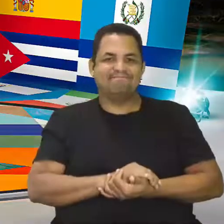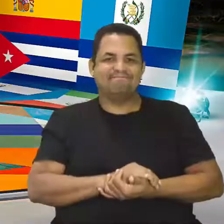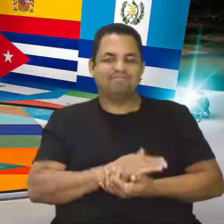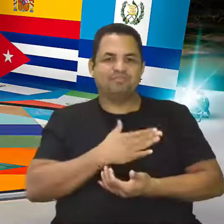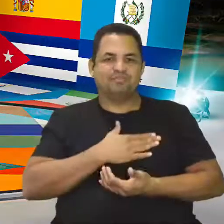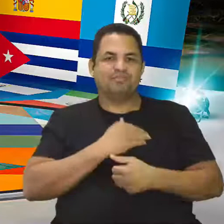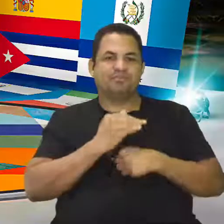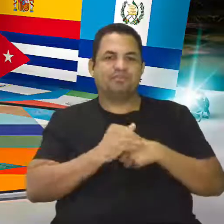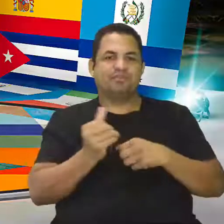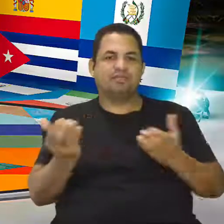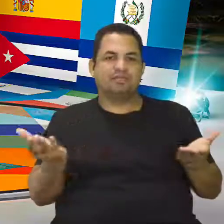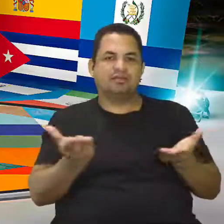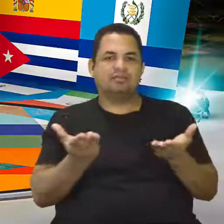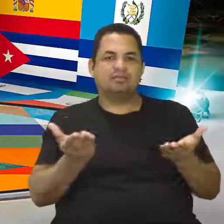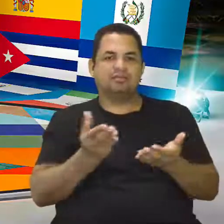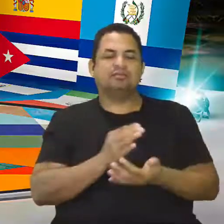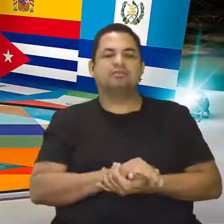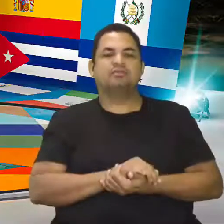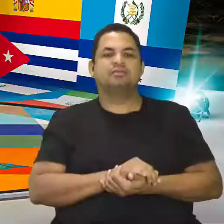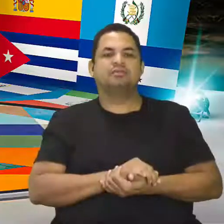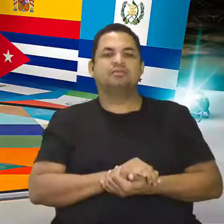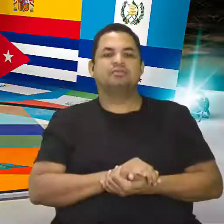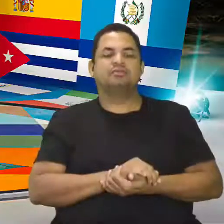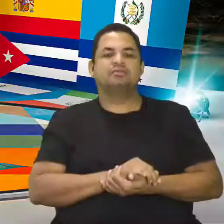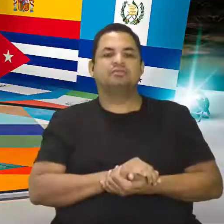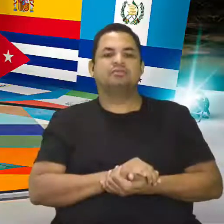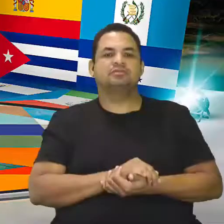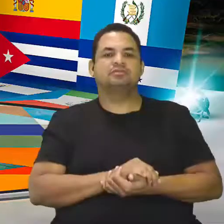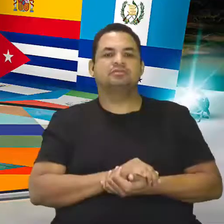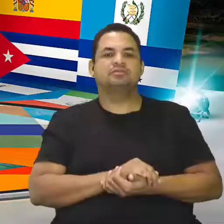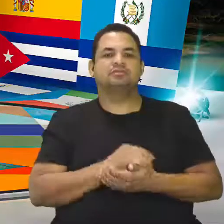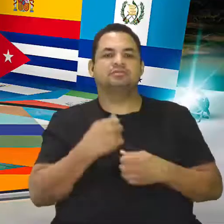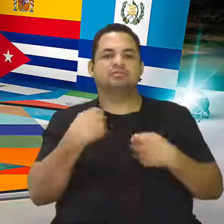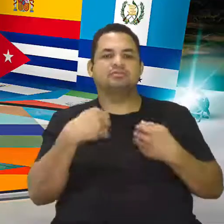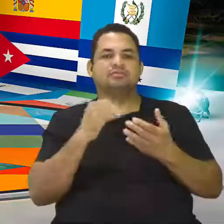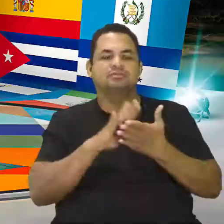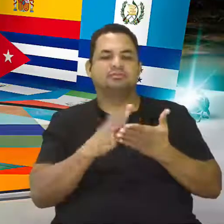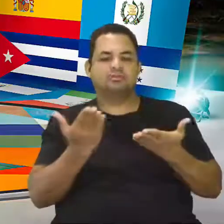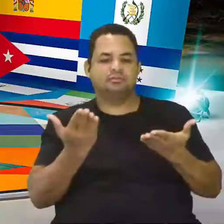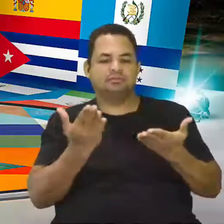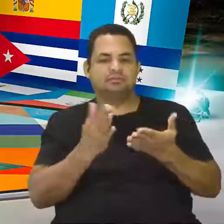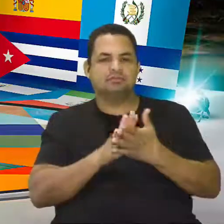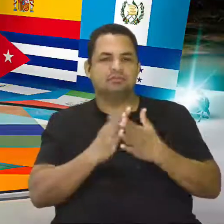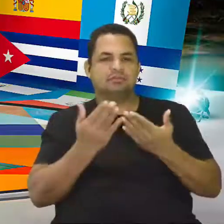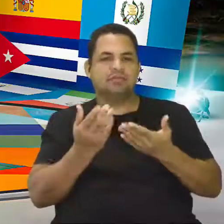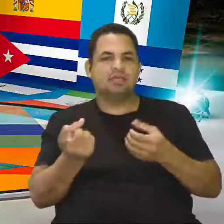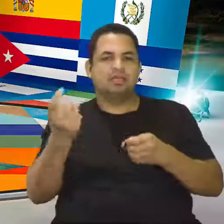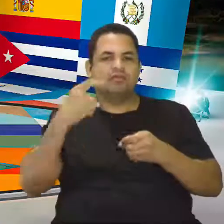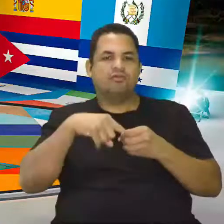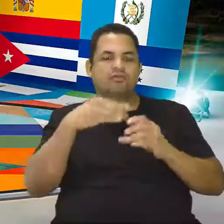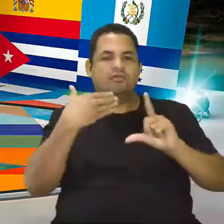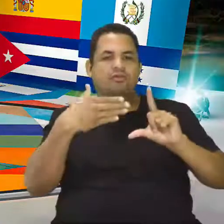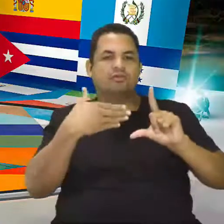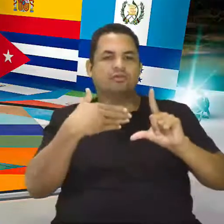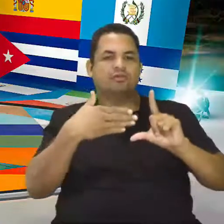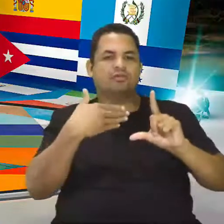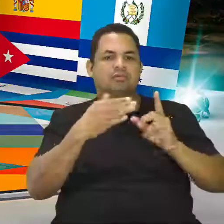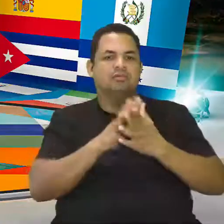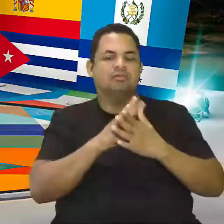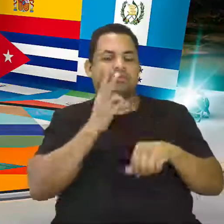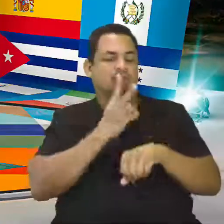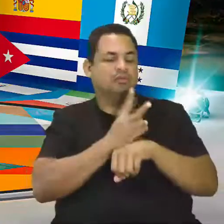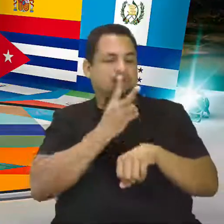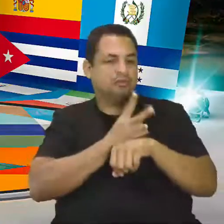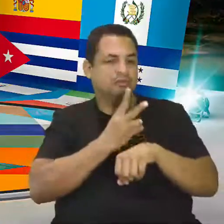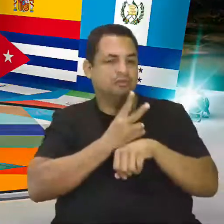amores, agora é a vez de vocês. É o momento em que vocês têm que se concentrar, voltar no seu slide, voltar no seu